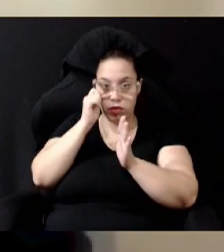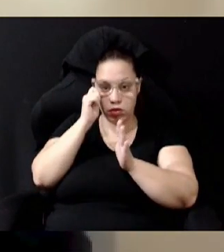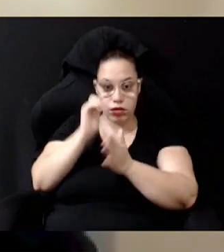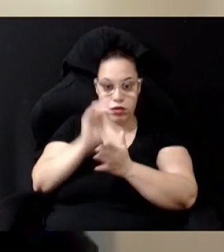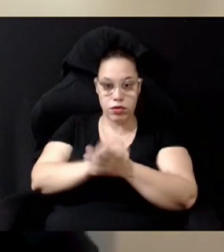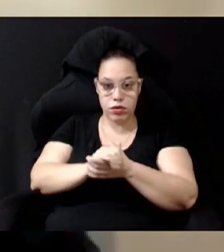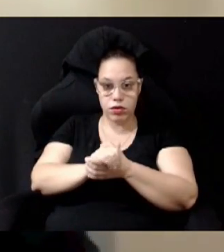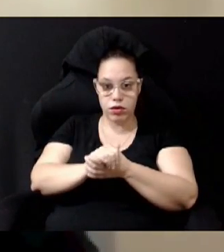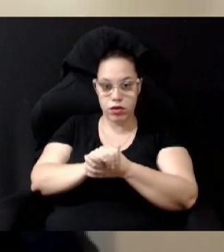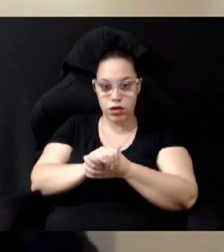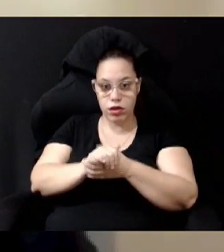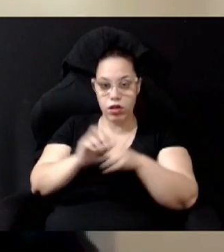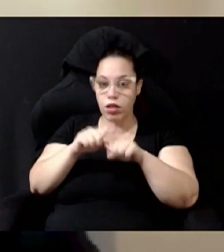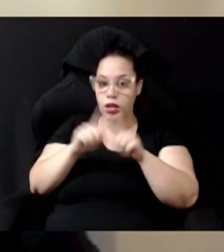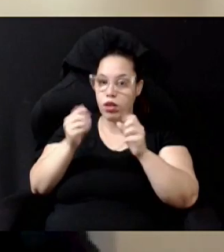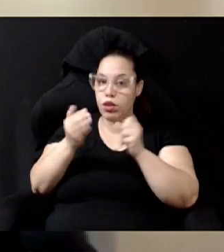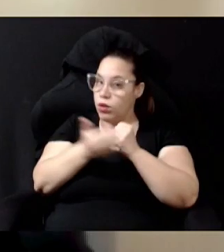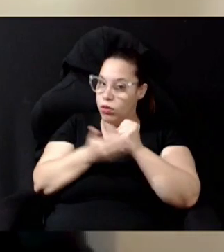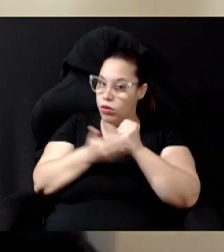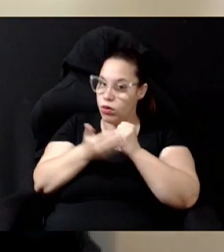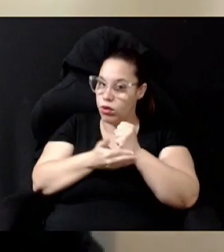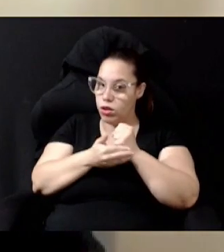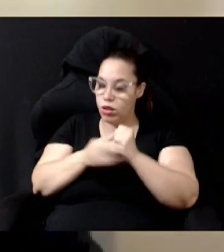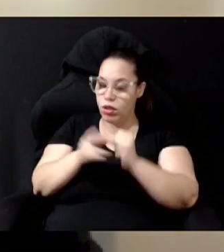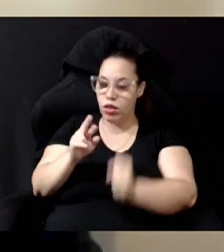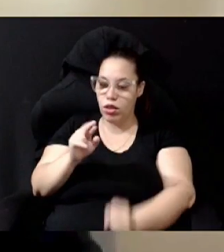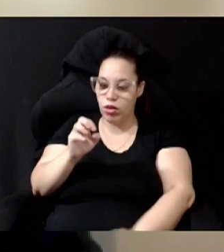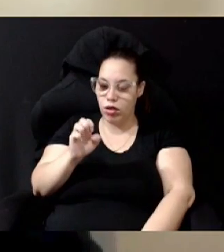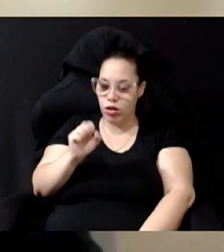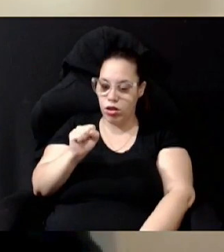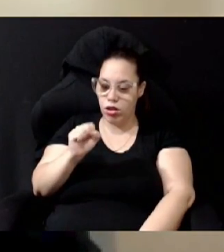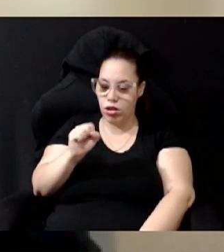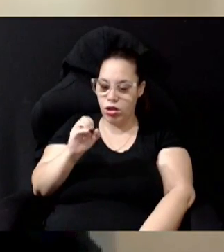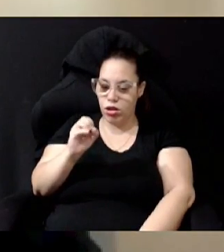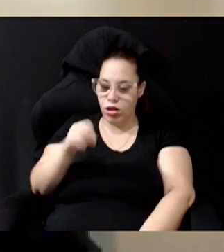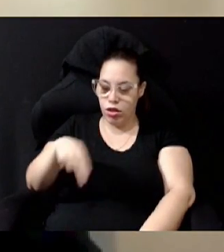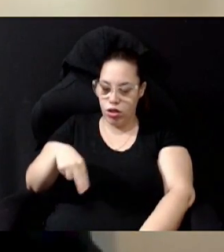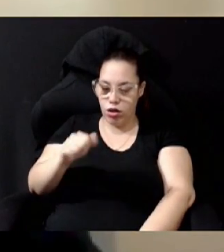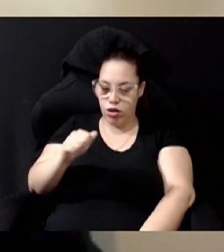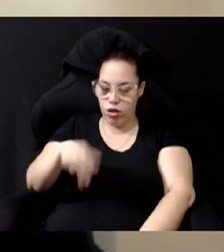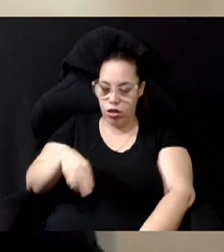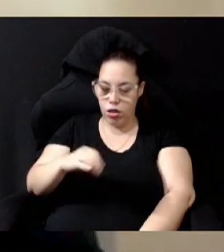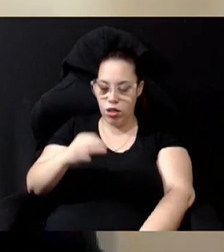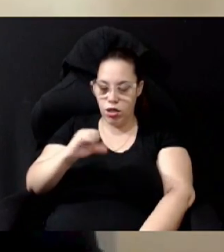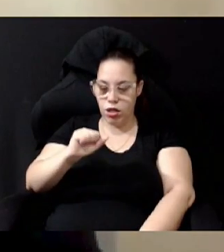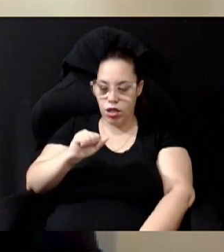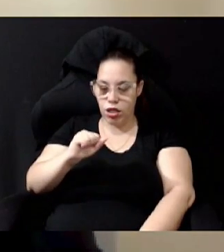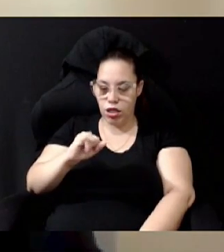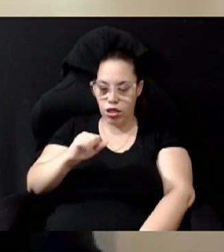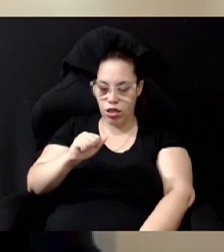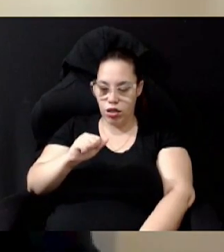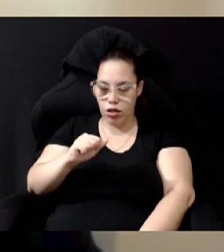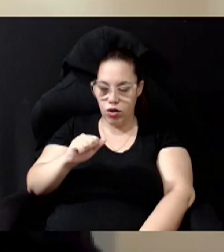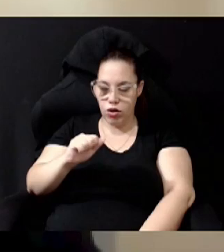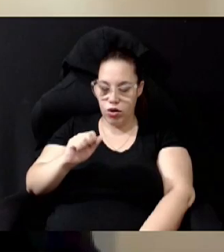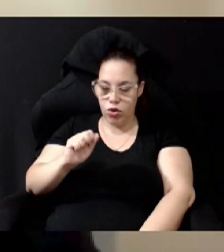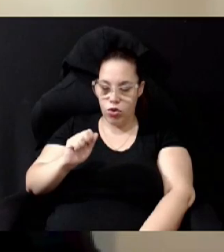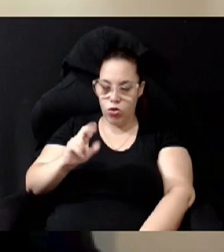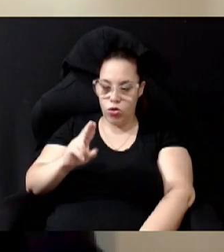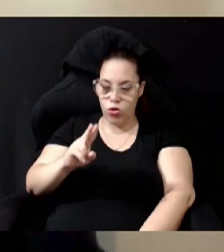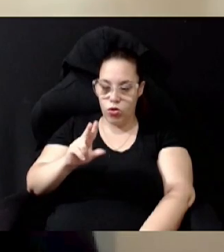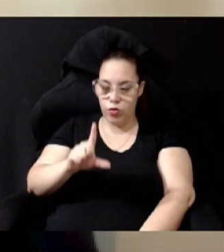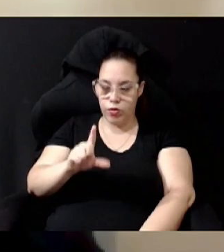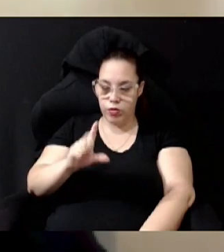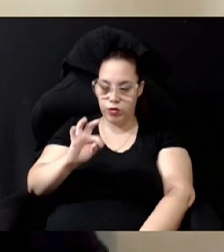exames baseados em ressonância magnética, baseados em o ultrassom, através do